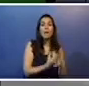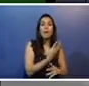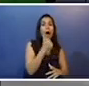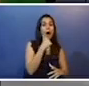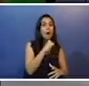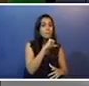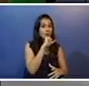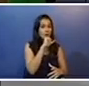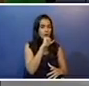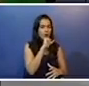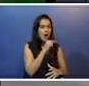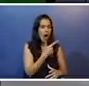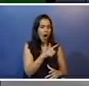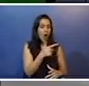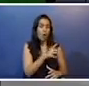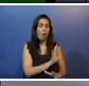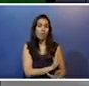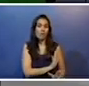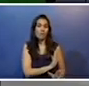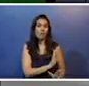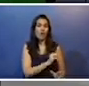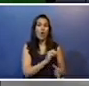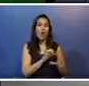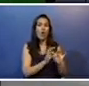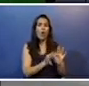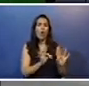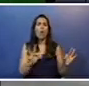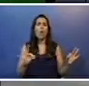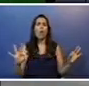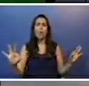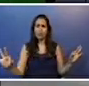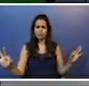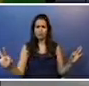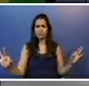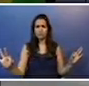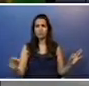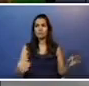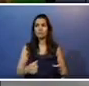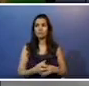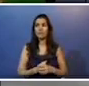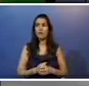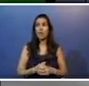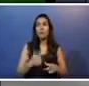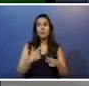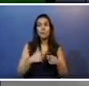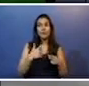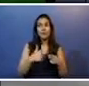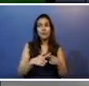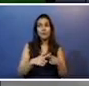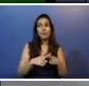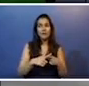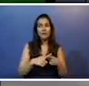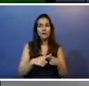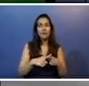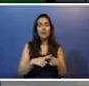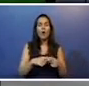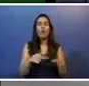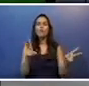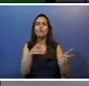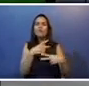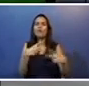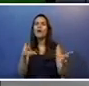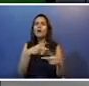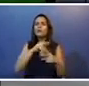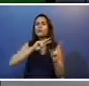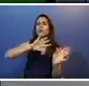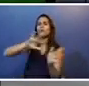tá? Outras, no entanto, germinam longe da planta mãe, pois são levadas ou pelo vento,